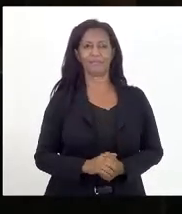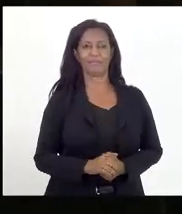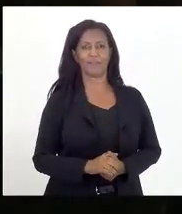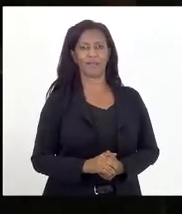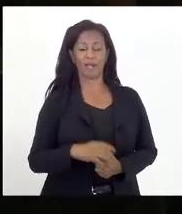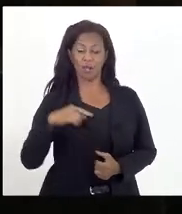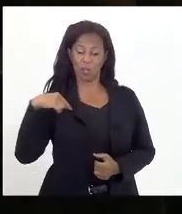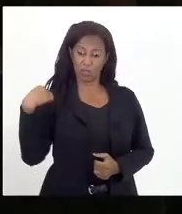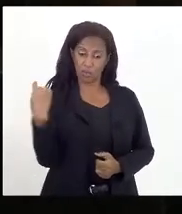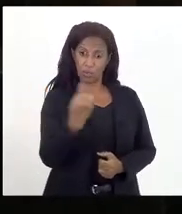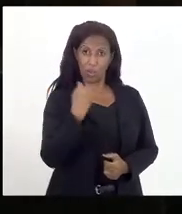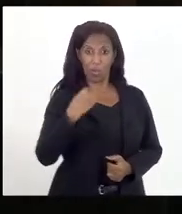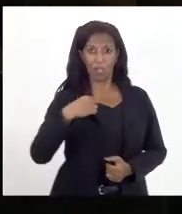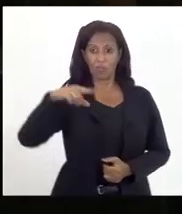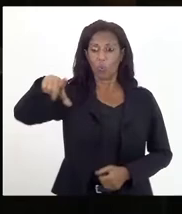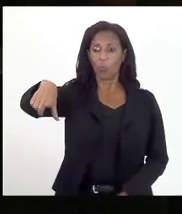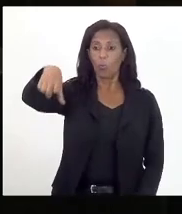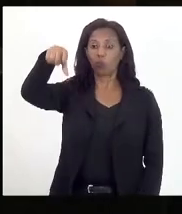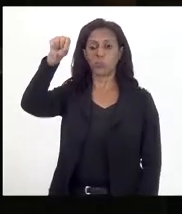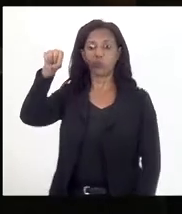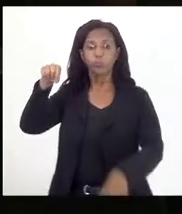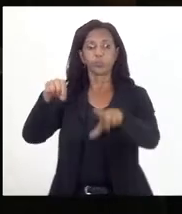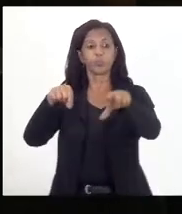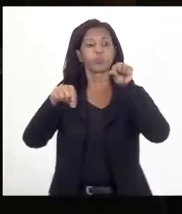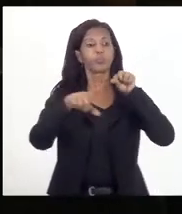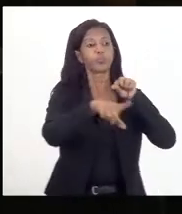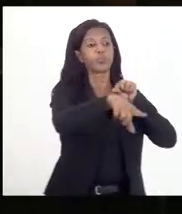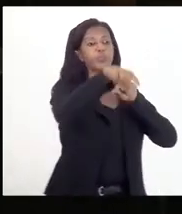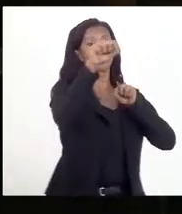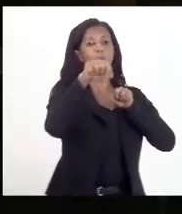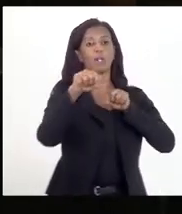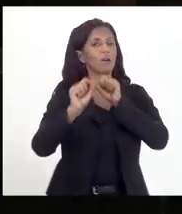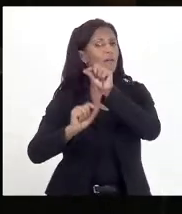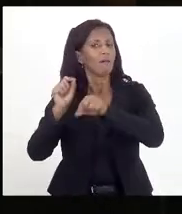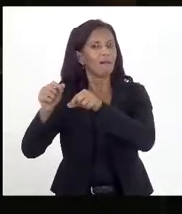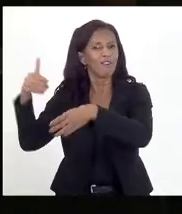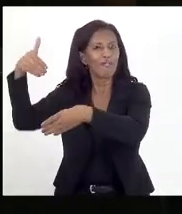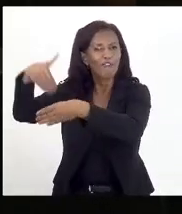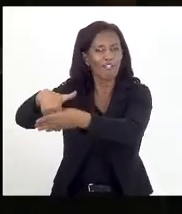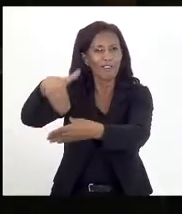é nós que fomos eleitos de maneira democrática e